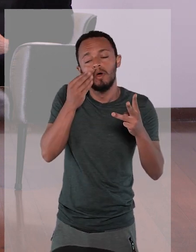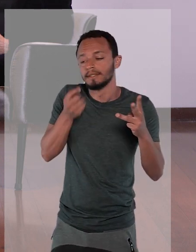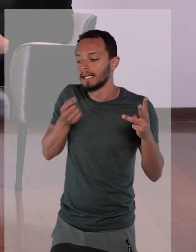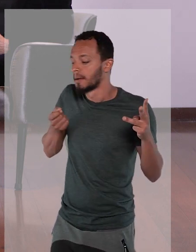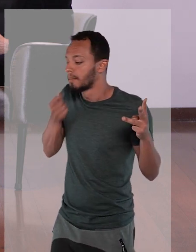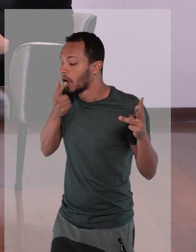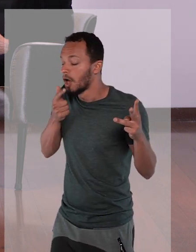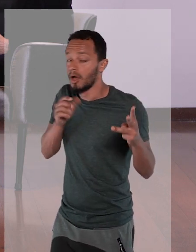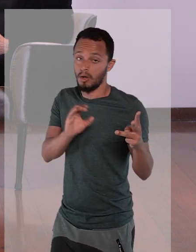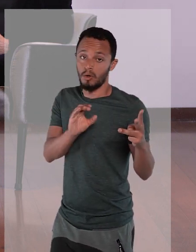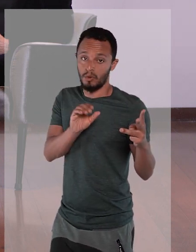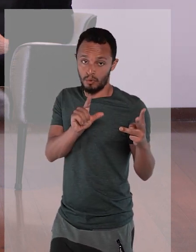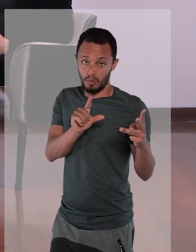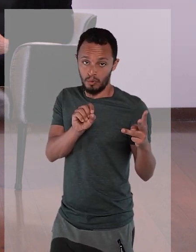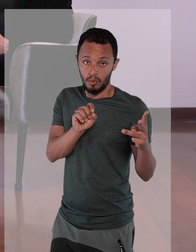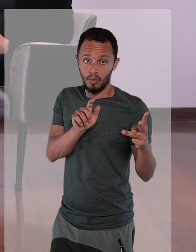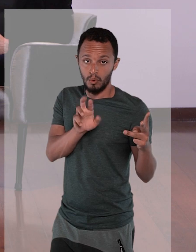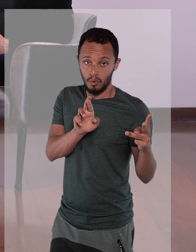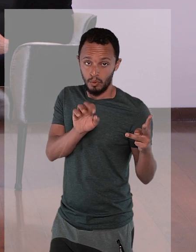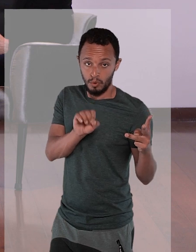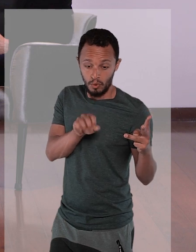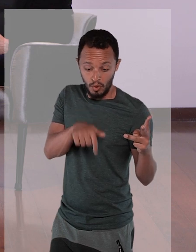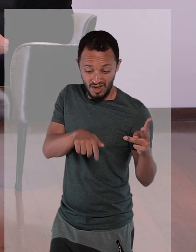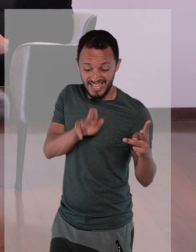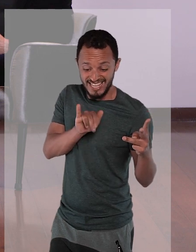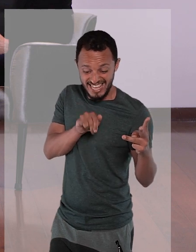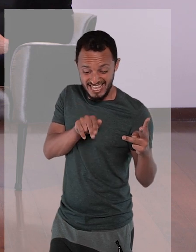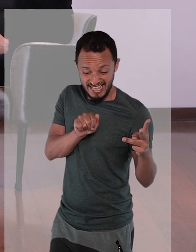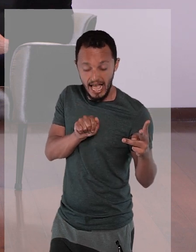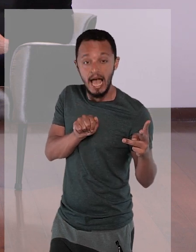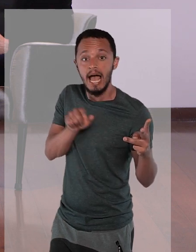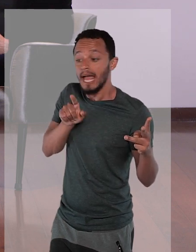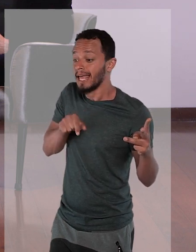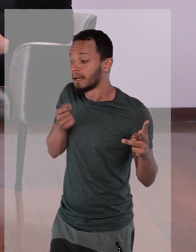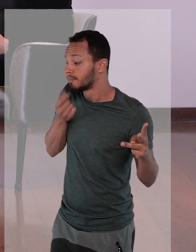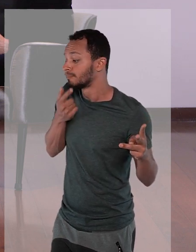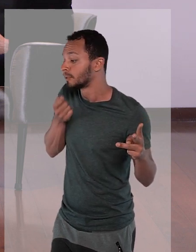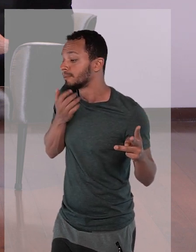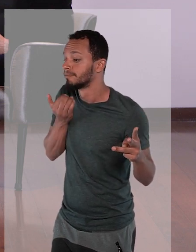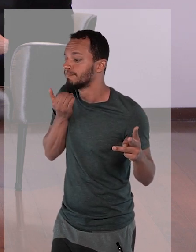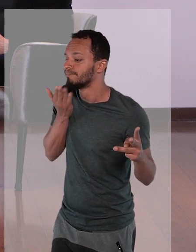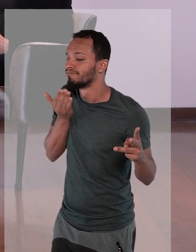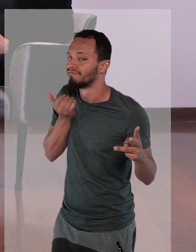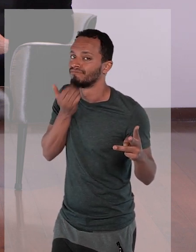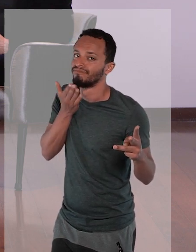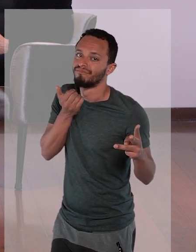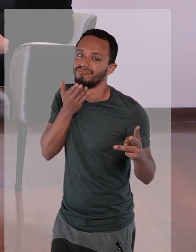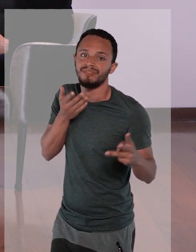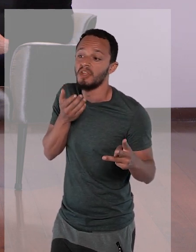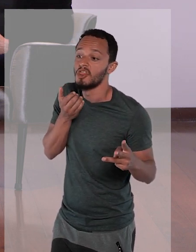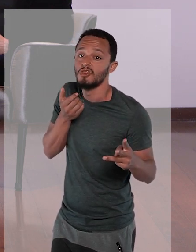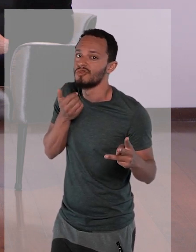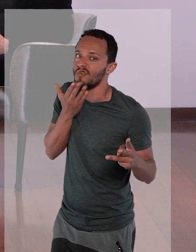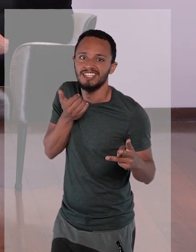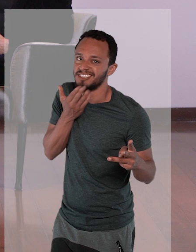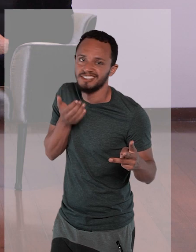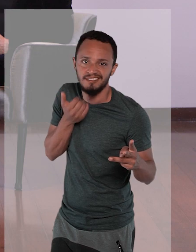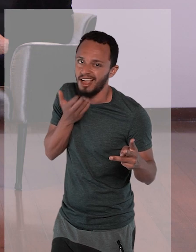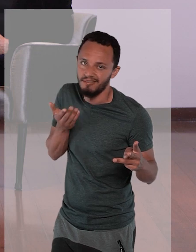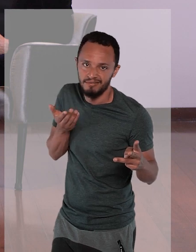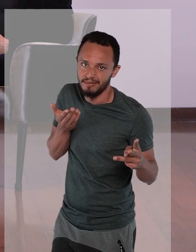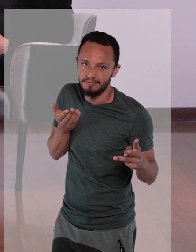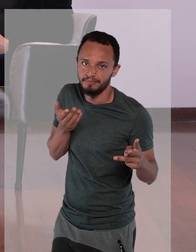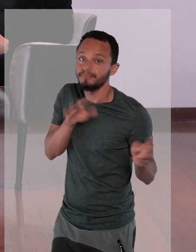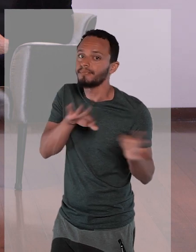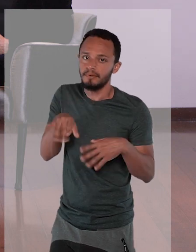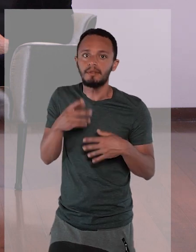que desconstrói qualquer possibilidade de um medicamento que foi fruto e objeto dos horrores que a gente